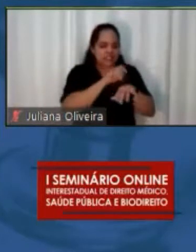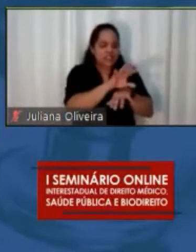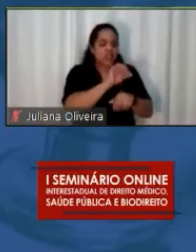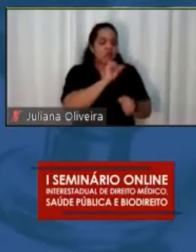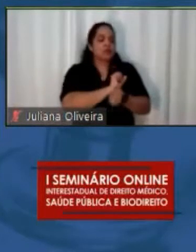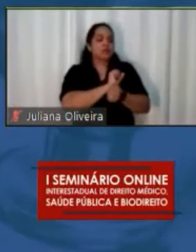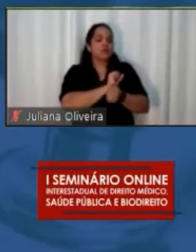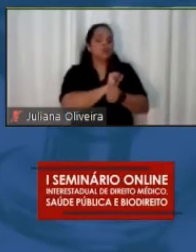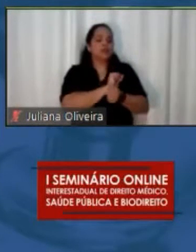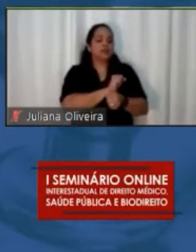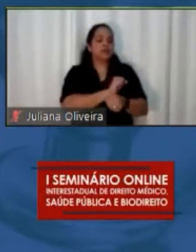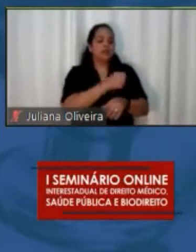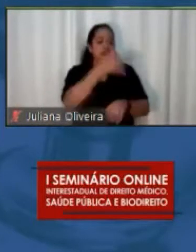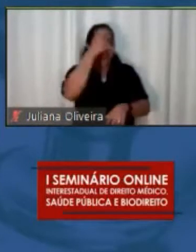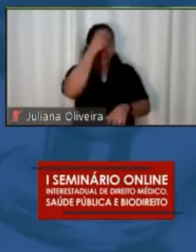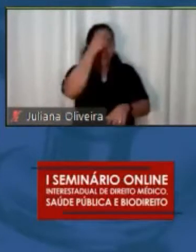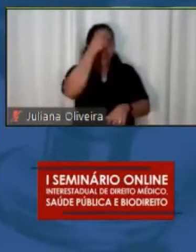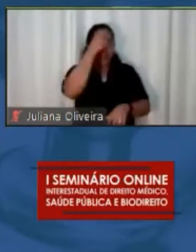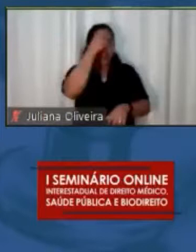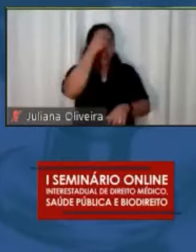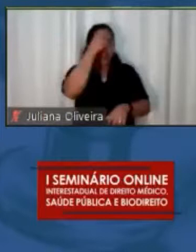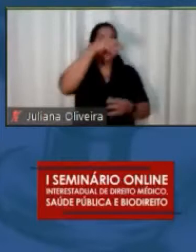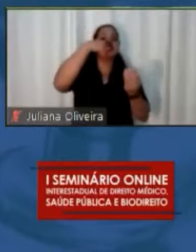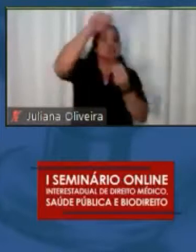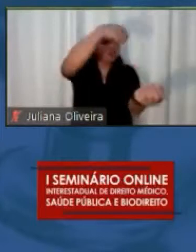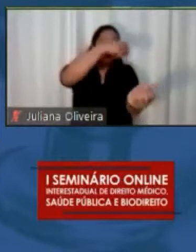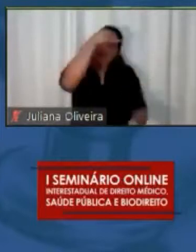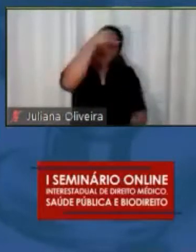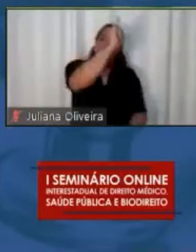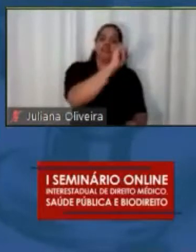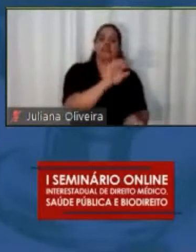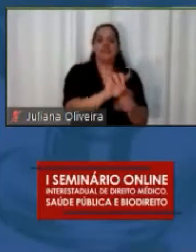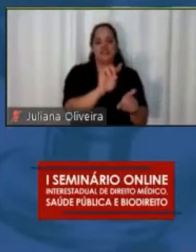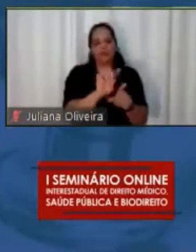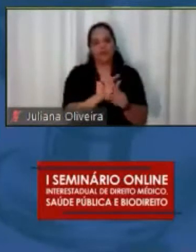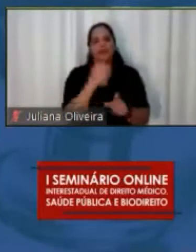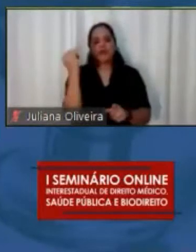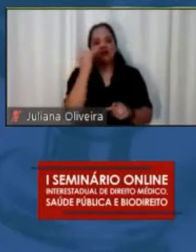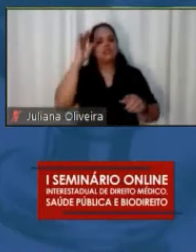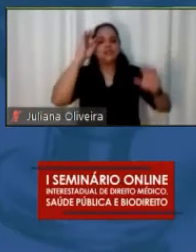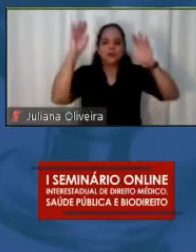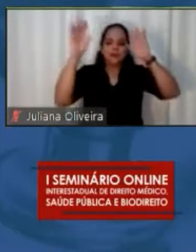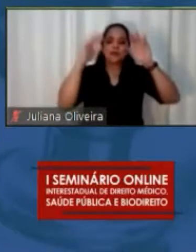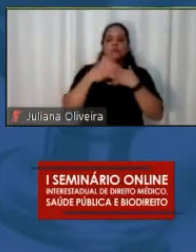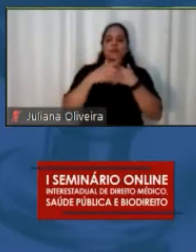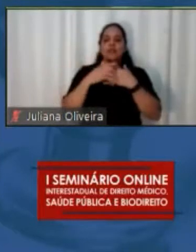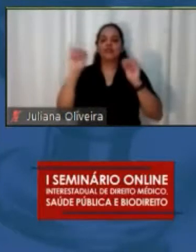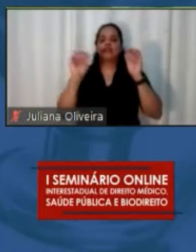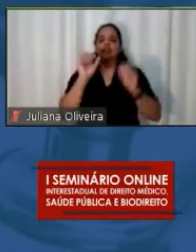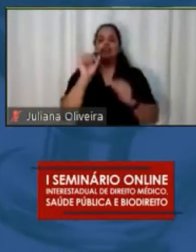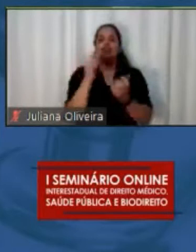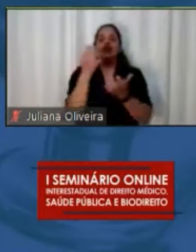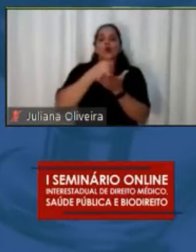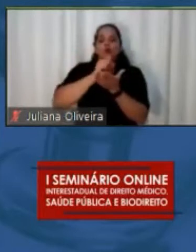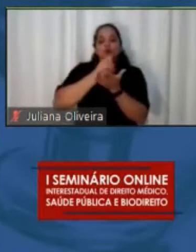O ácido tranexâmico reduz o risco de sangramento, o risco de morte por sangramento em pacientes de trauma relacionados